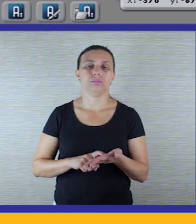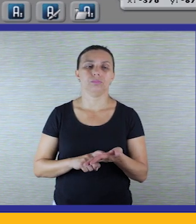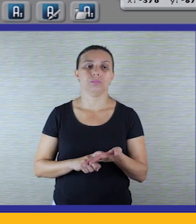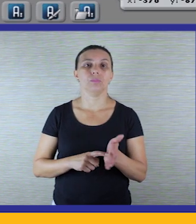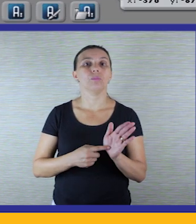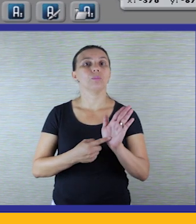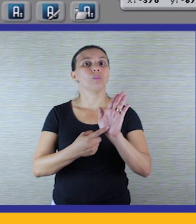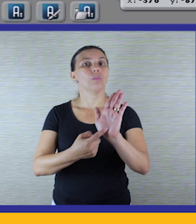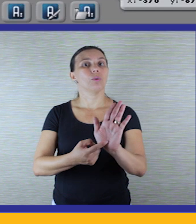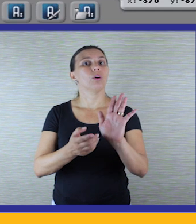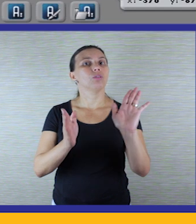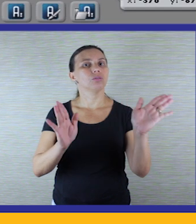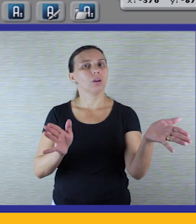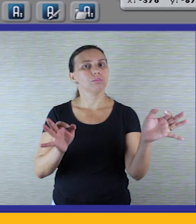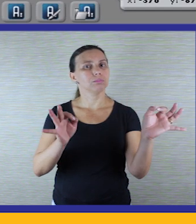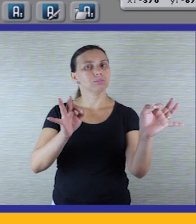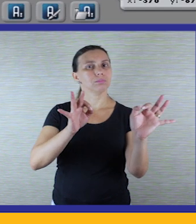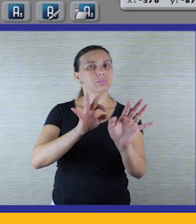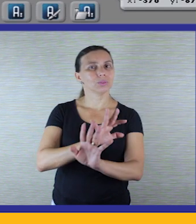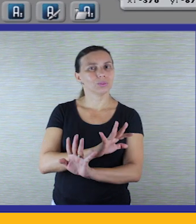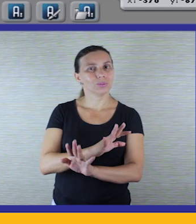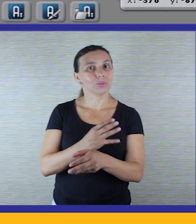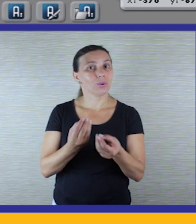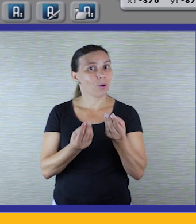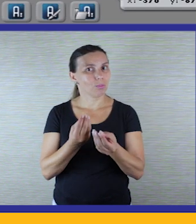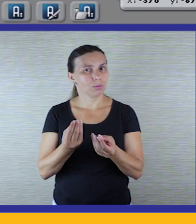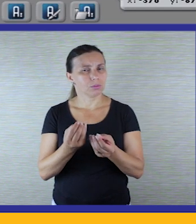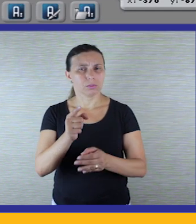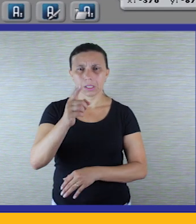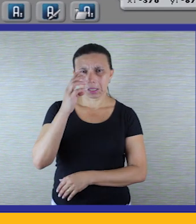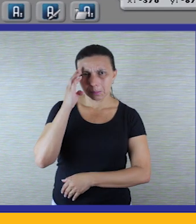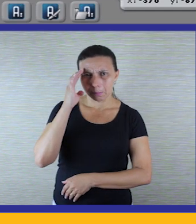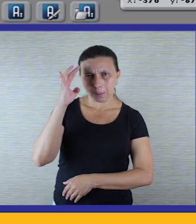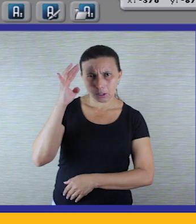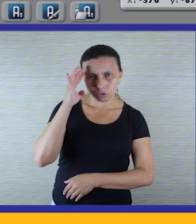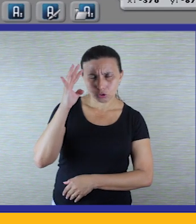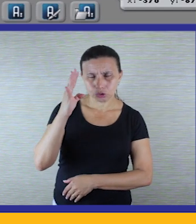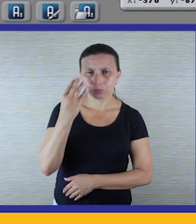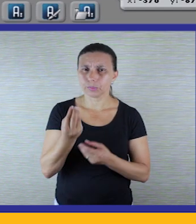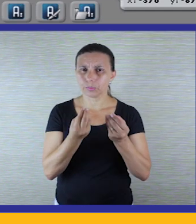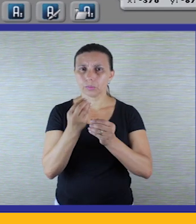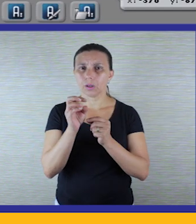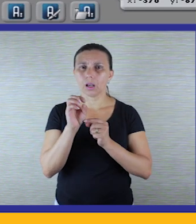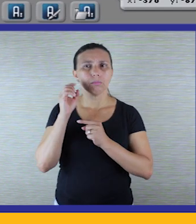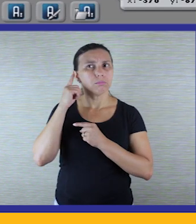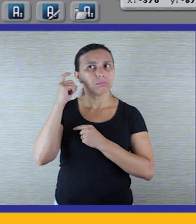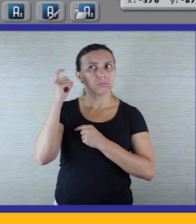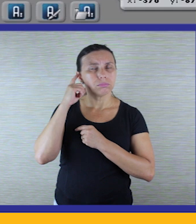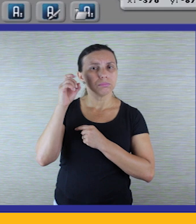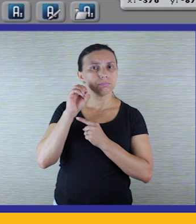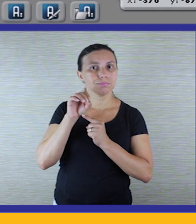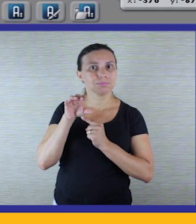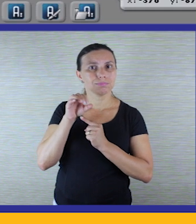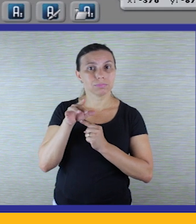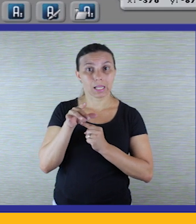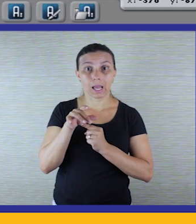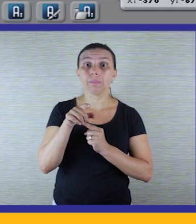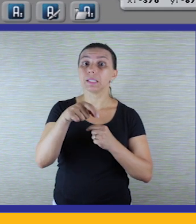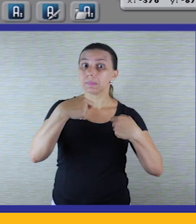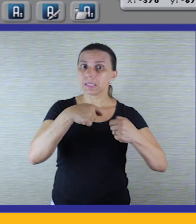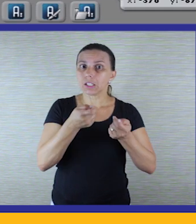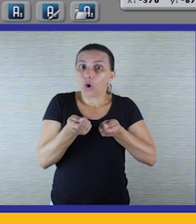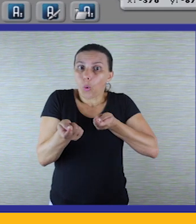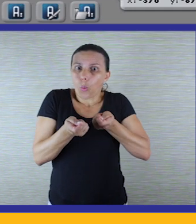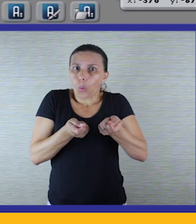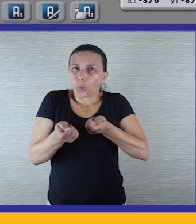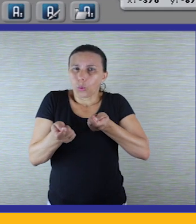da temperatura já corrigido. Imagine um sistema de alarme para um processo que exija controle de temperatura.